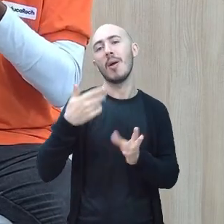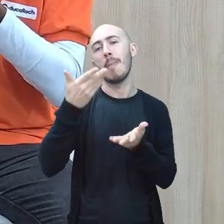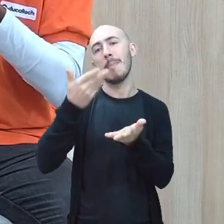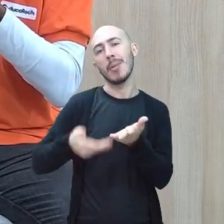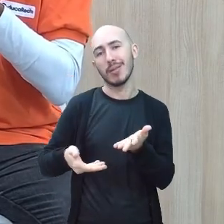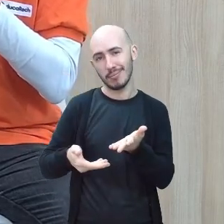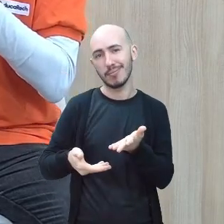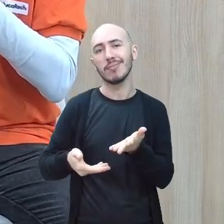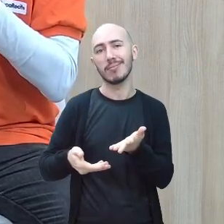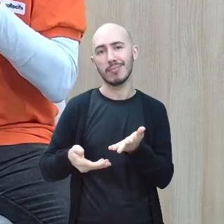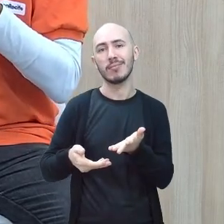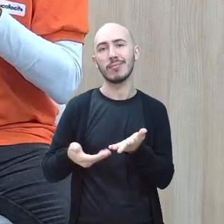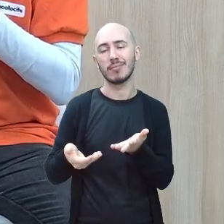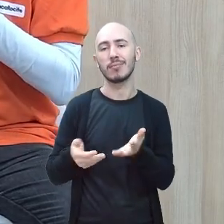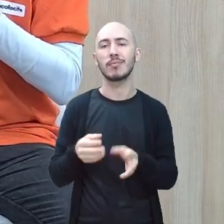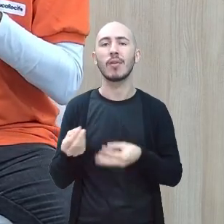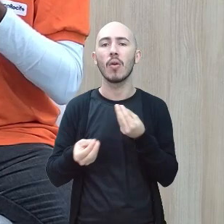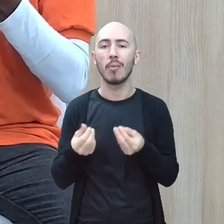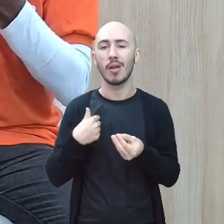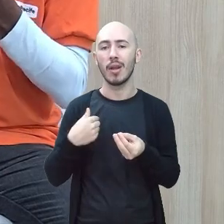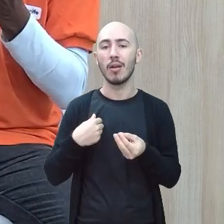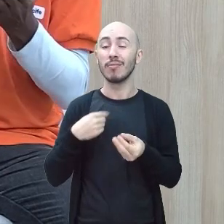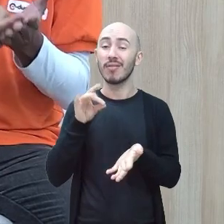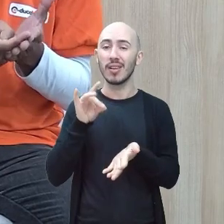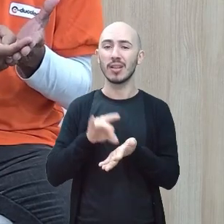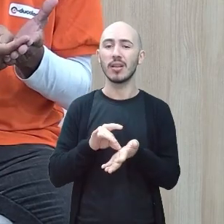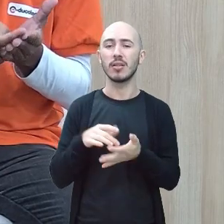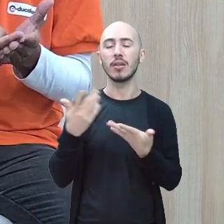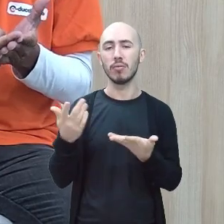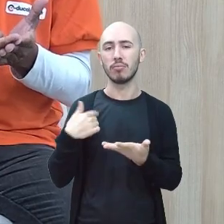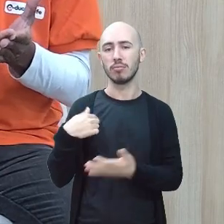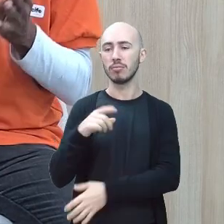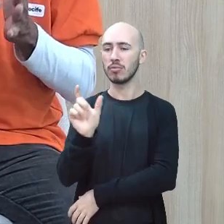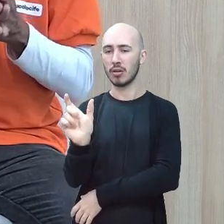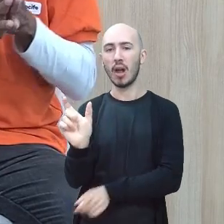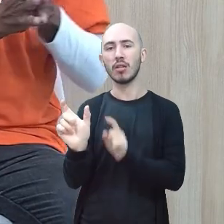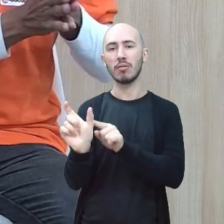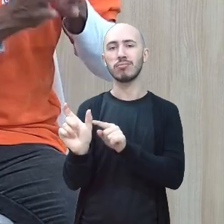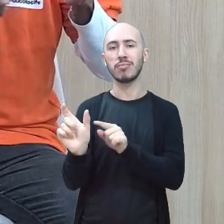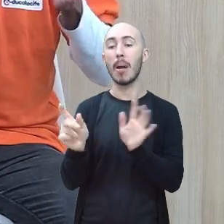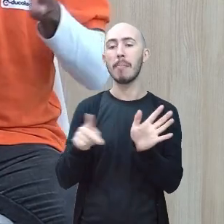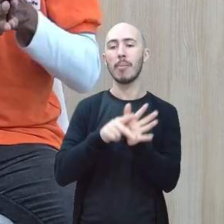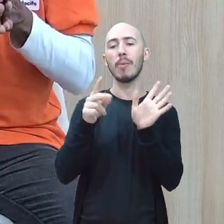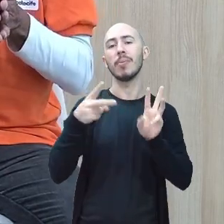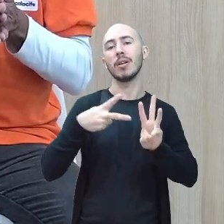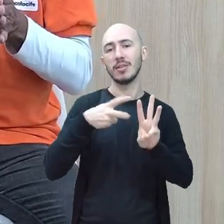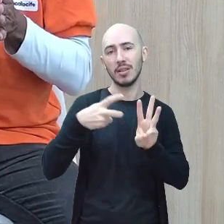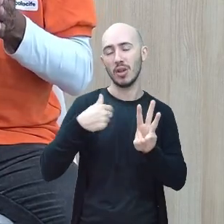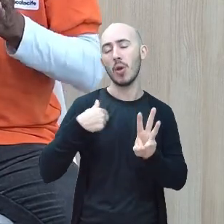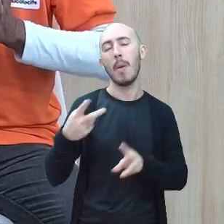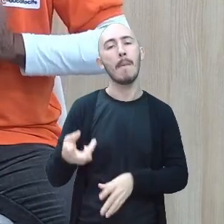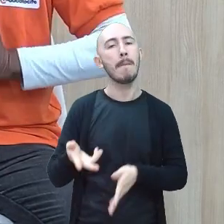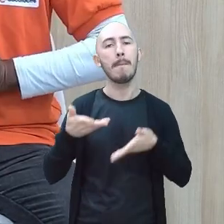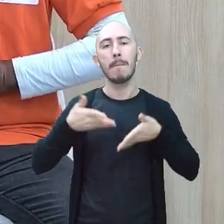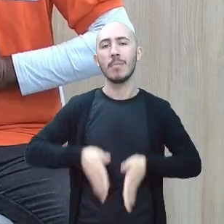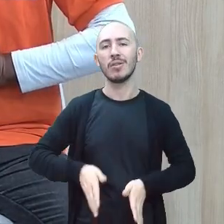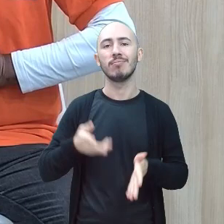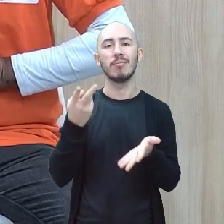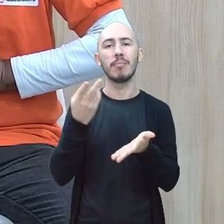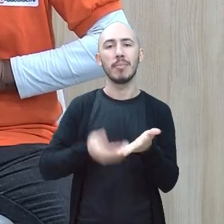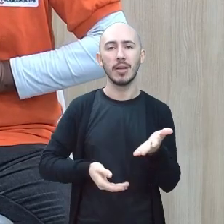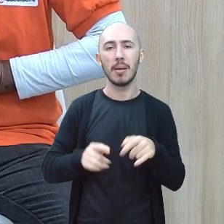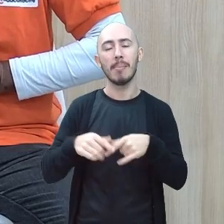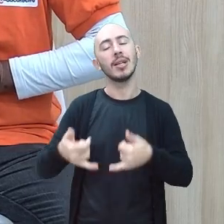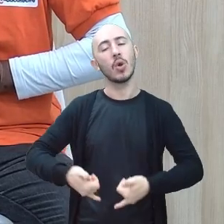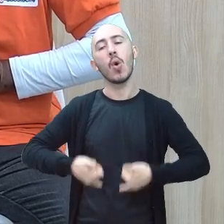vamos dizer assim, burocrática de índio. Eu, por exemplo, não posso ter minha carteira de índio, porque houve esse casamento. Mas eu tenho